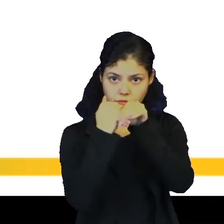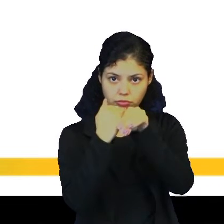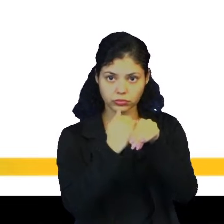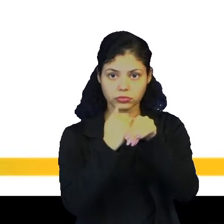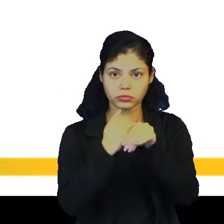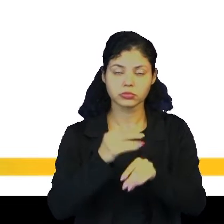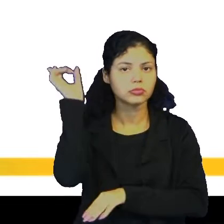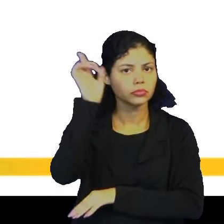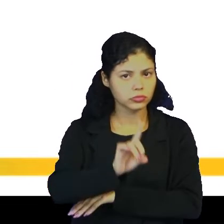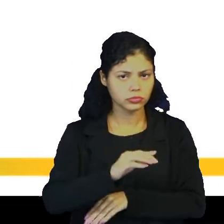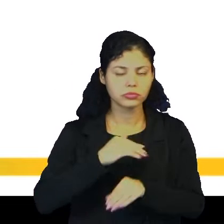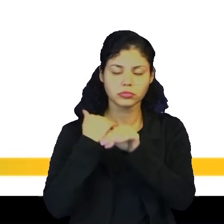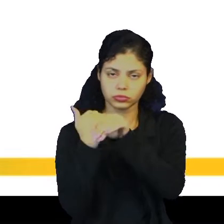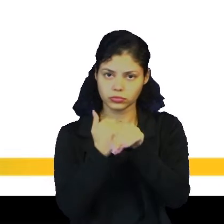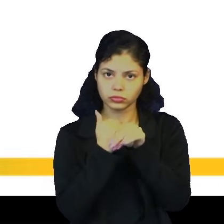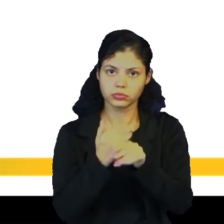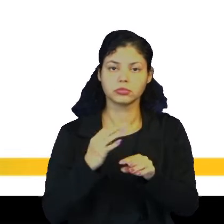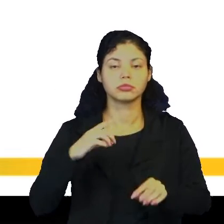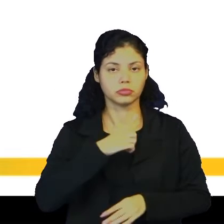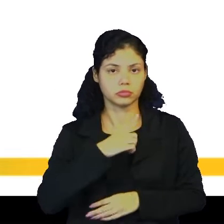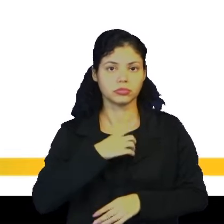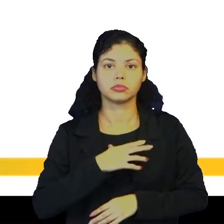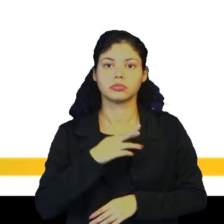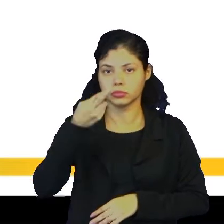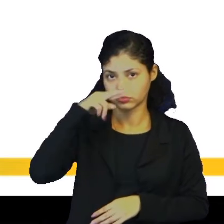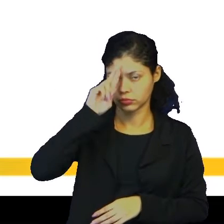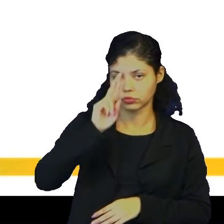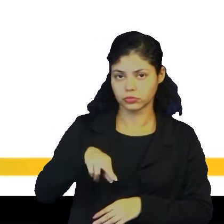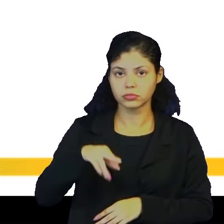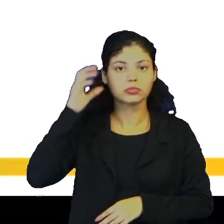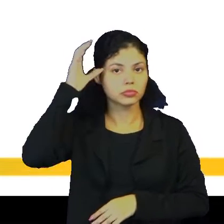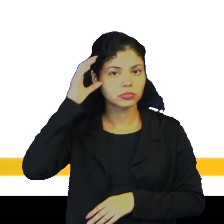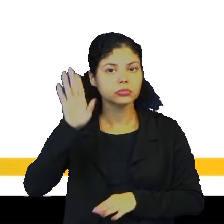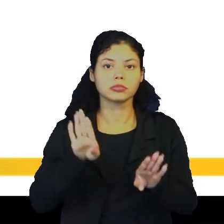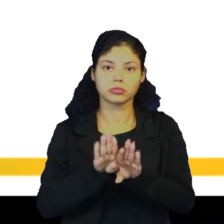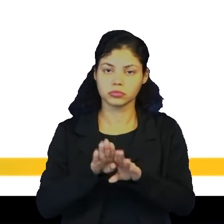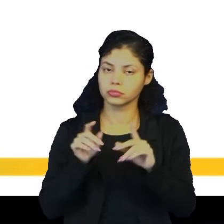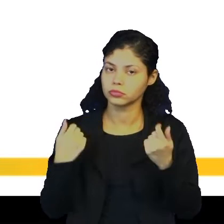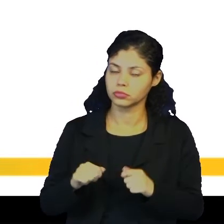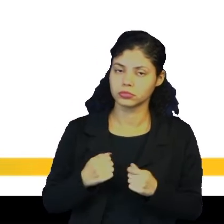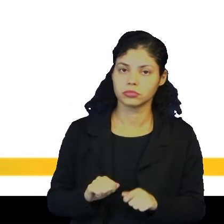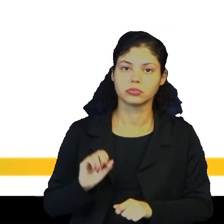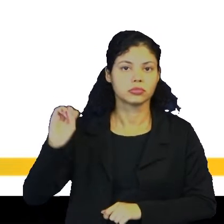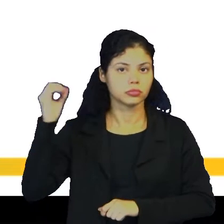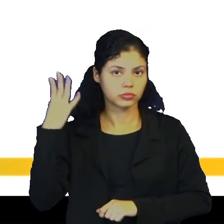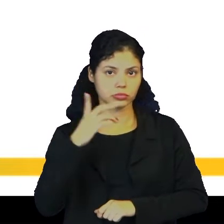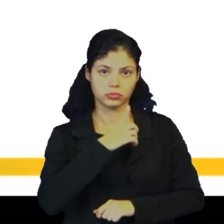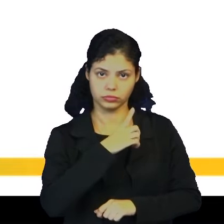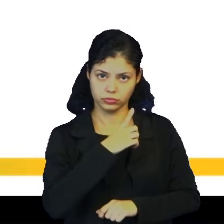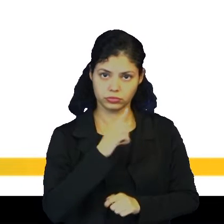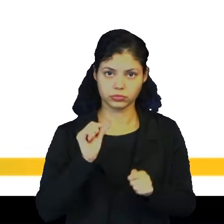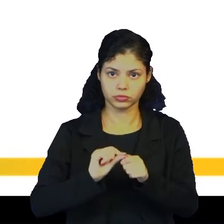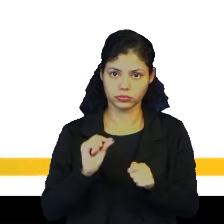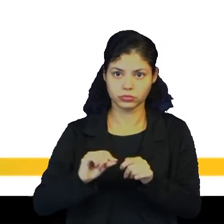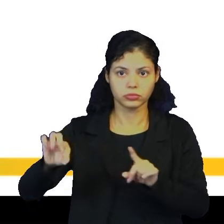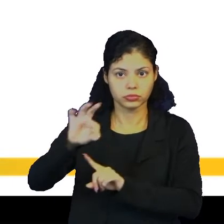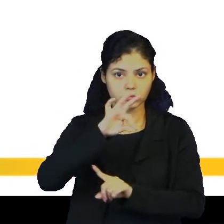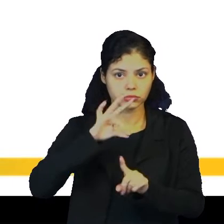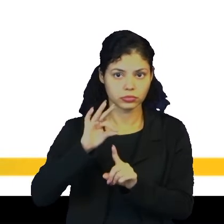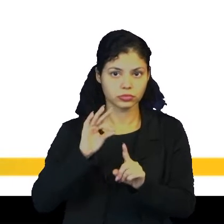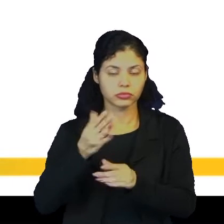dignidade e direitos, são dotados de razão e consciência e devem agir em relação uns aos outros com espírito